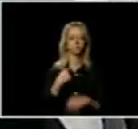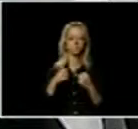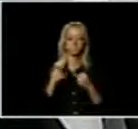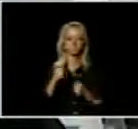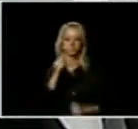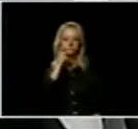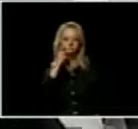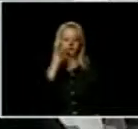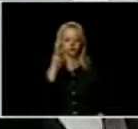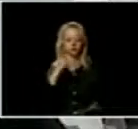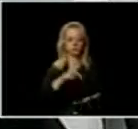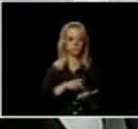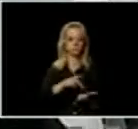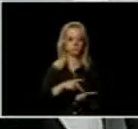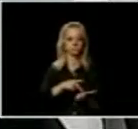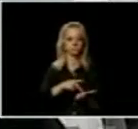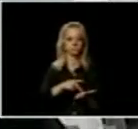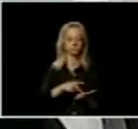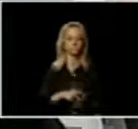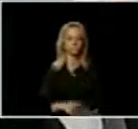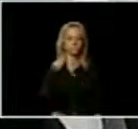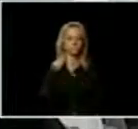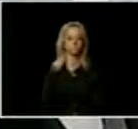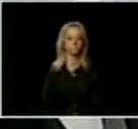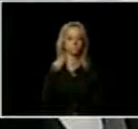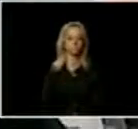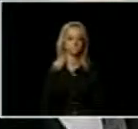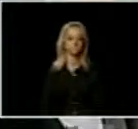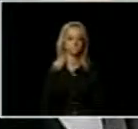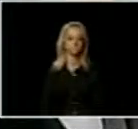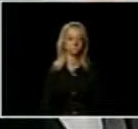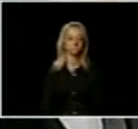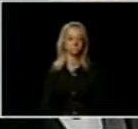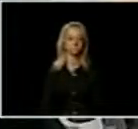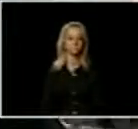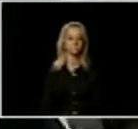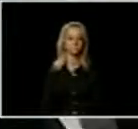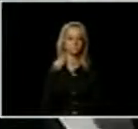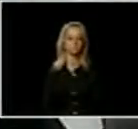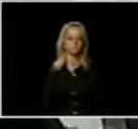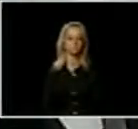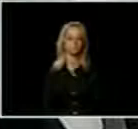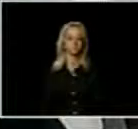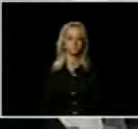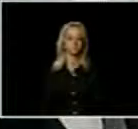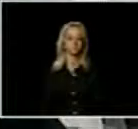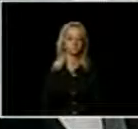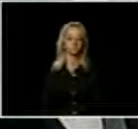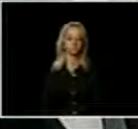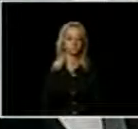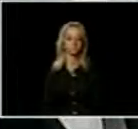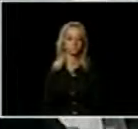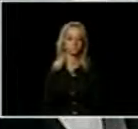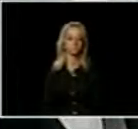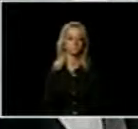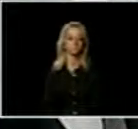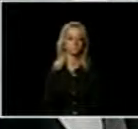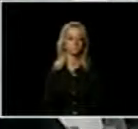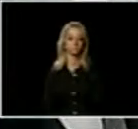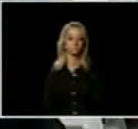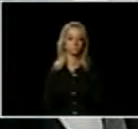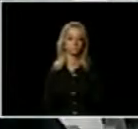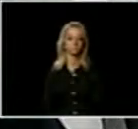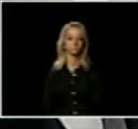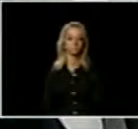E a realidade passa por um programa, por um planejamento, uma estruturação, patrimônio